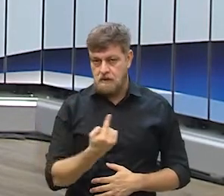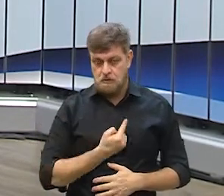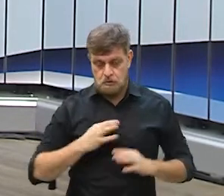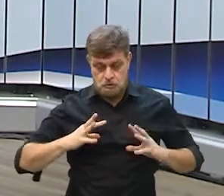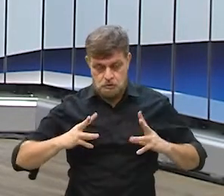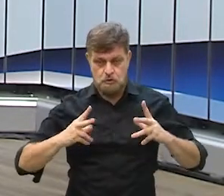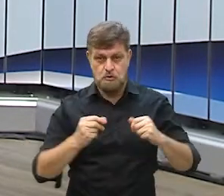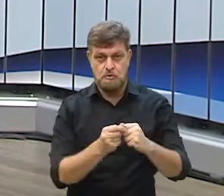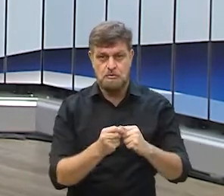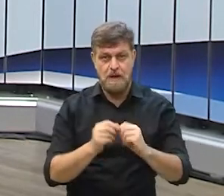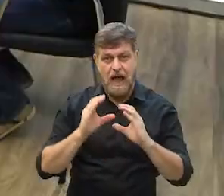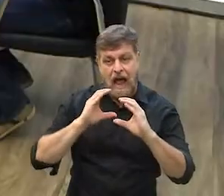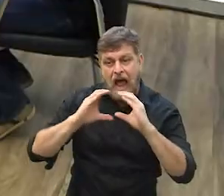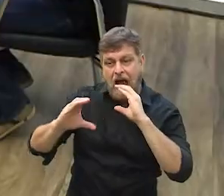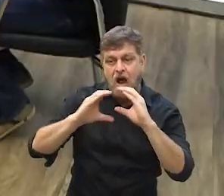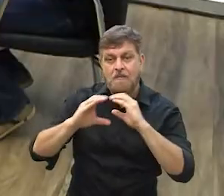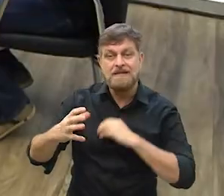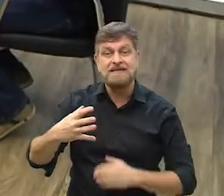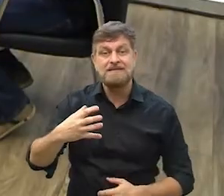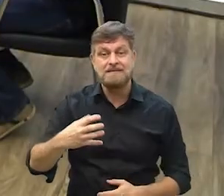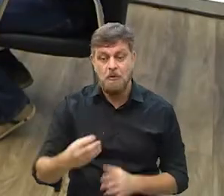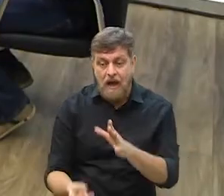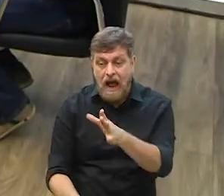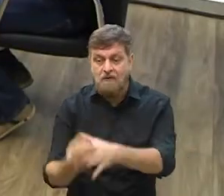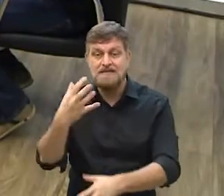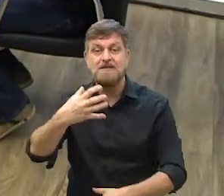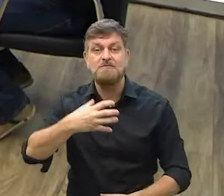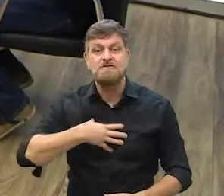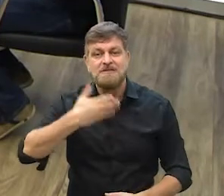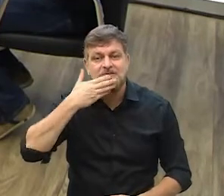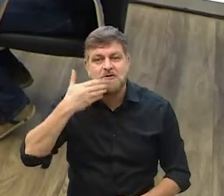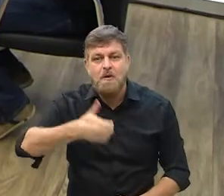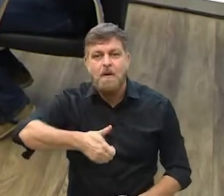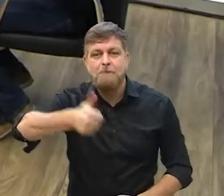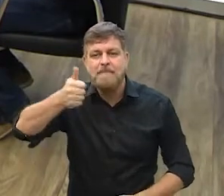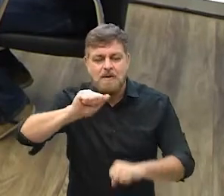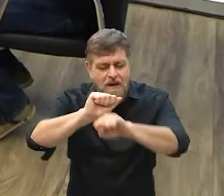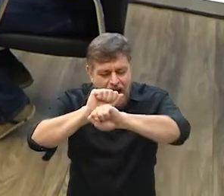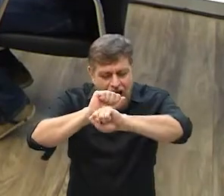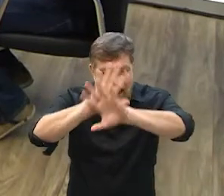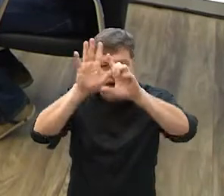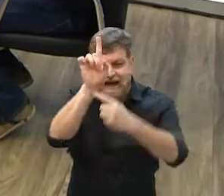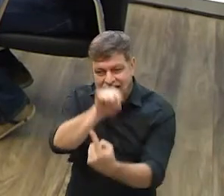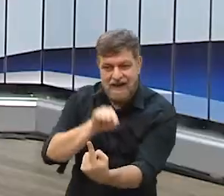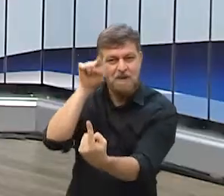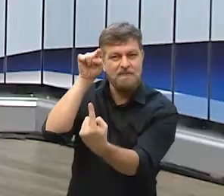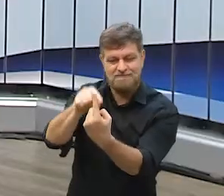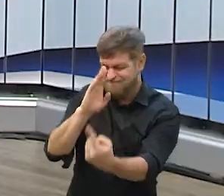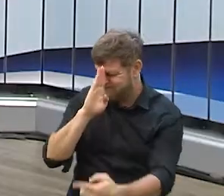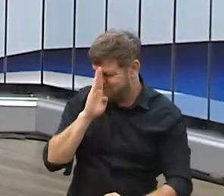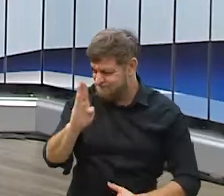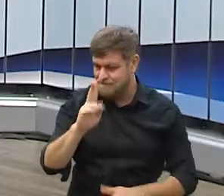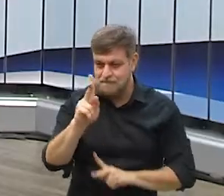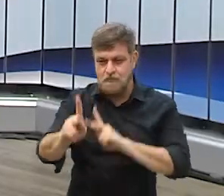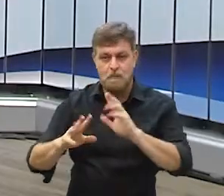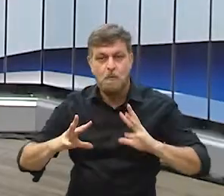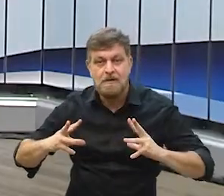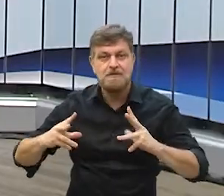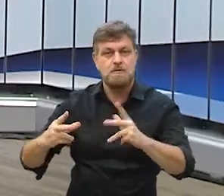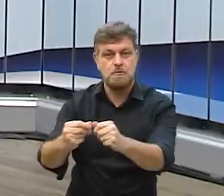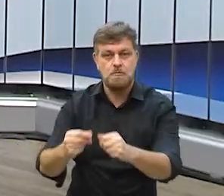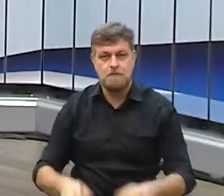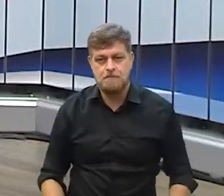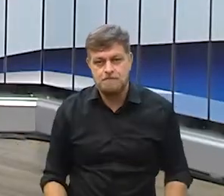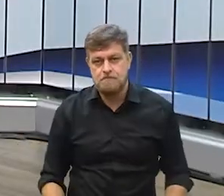a comunicação chegar da melhor forma possível e de uma forma clara e objetiva para toda a população.